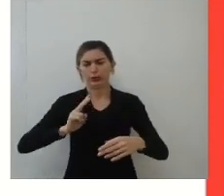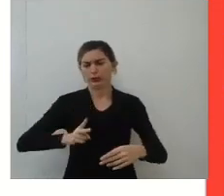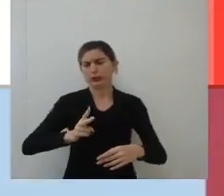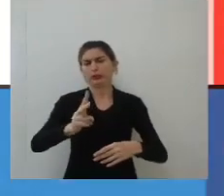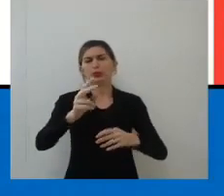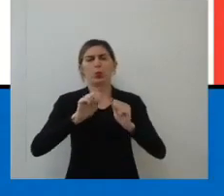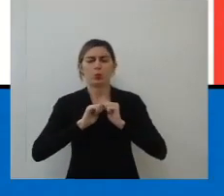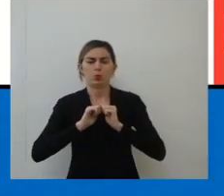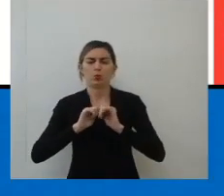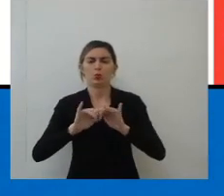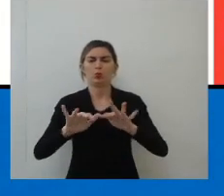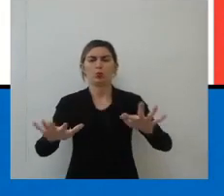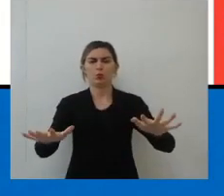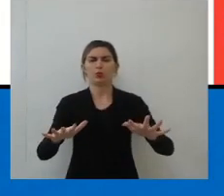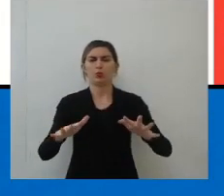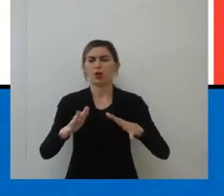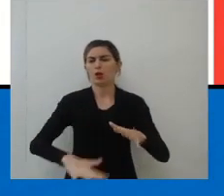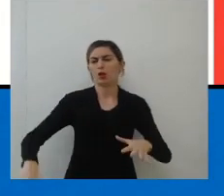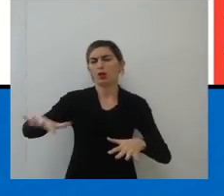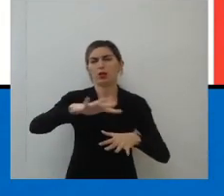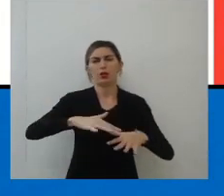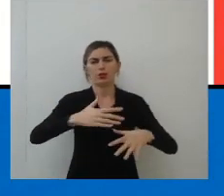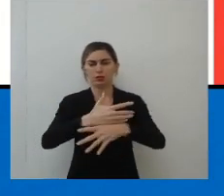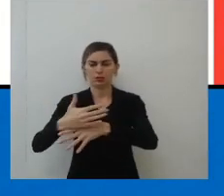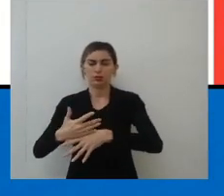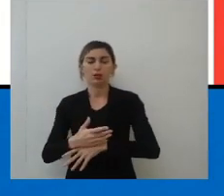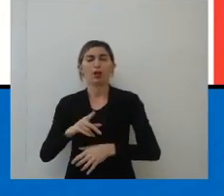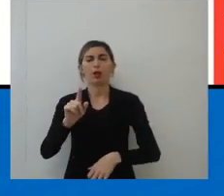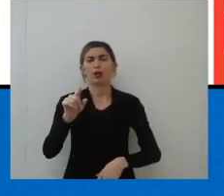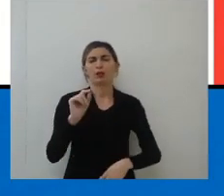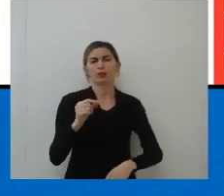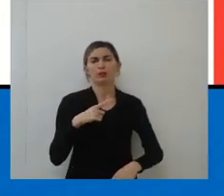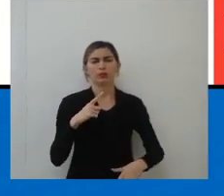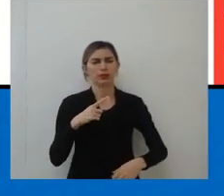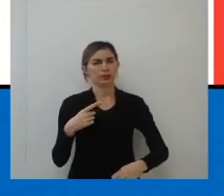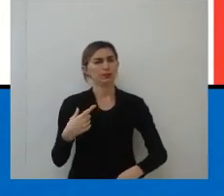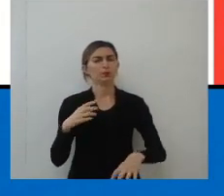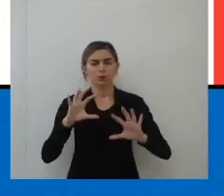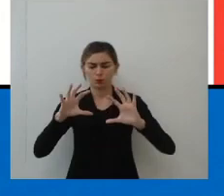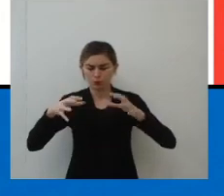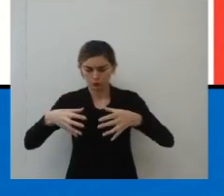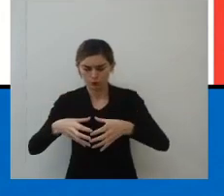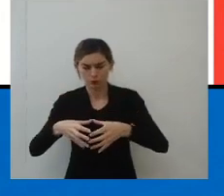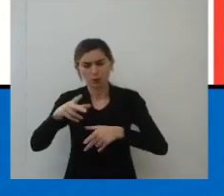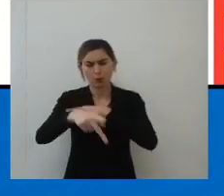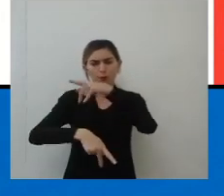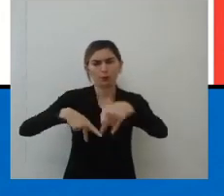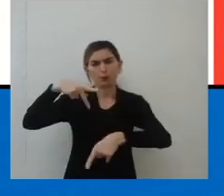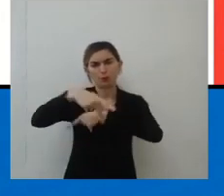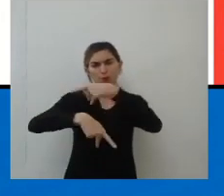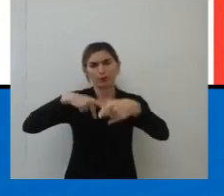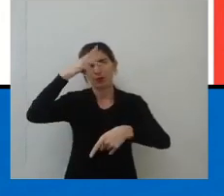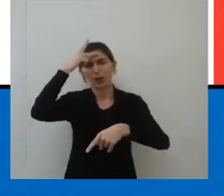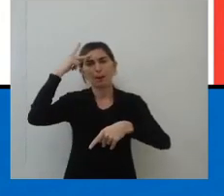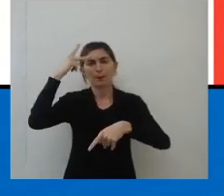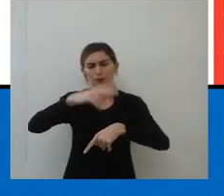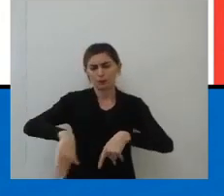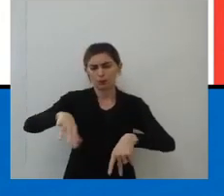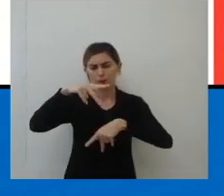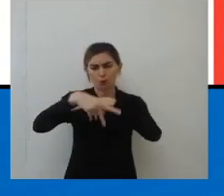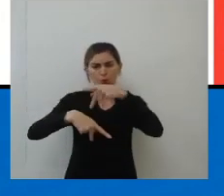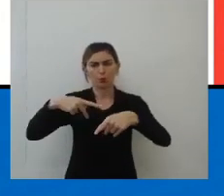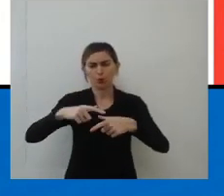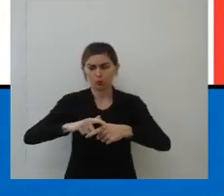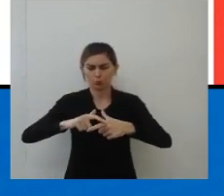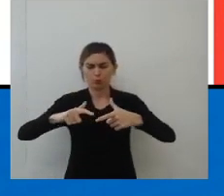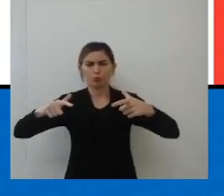da expansão horizontal de suas áreas urbanas que elas vão ter uma grande concentração populacional e vão formar